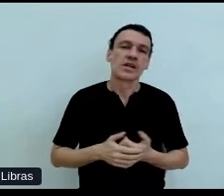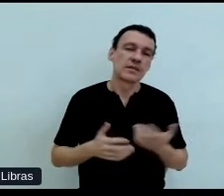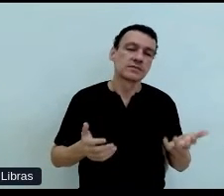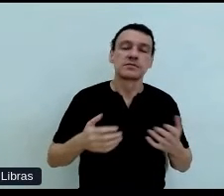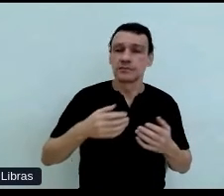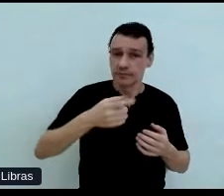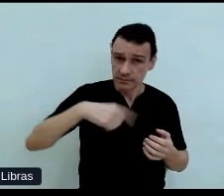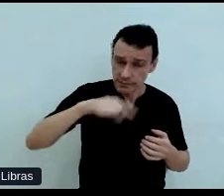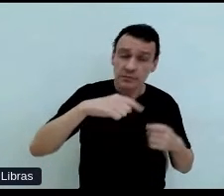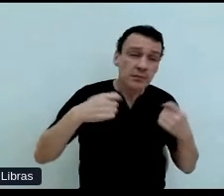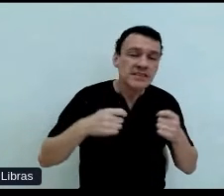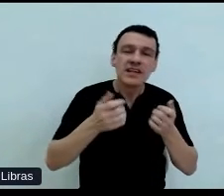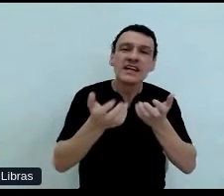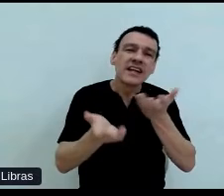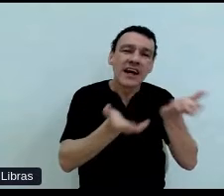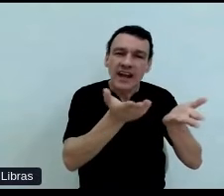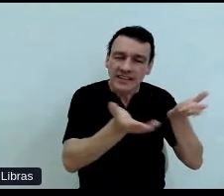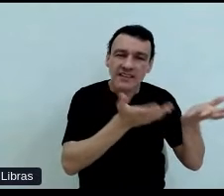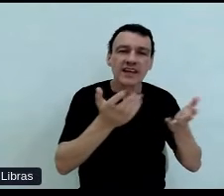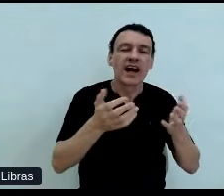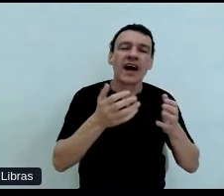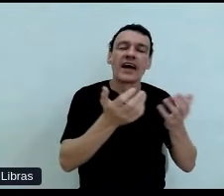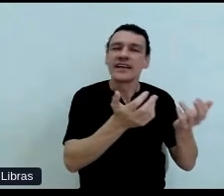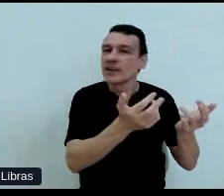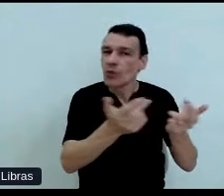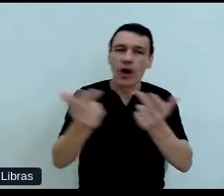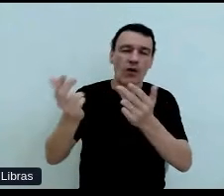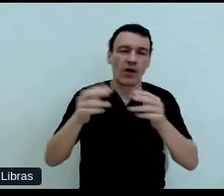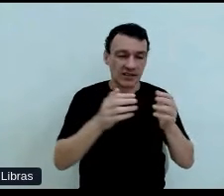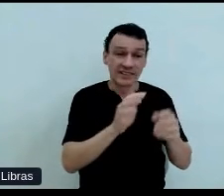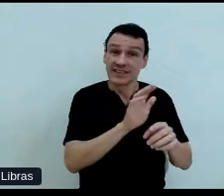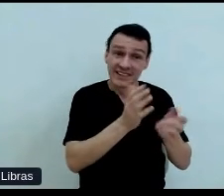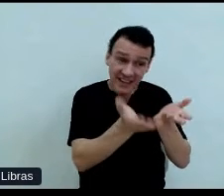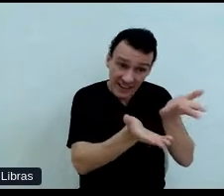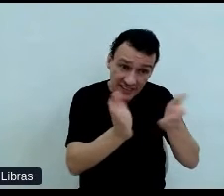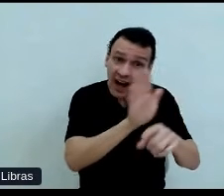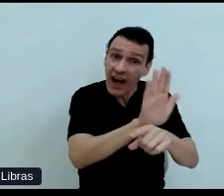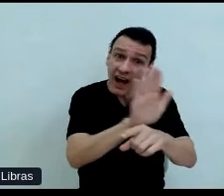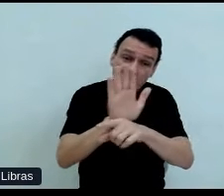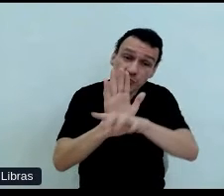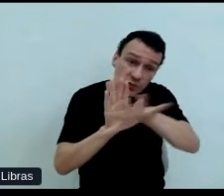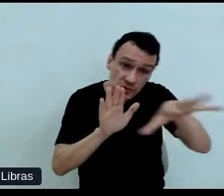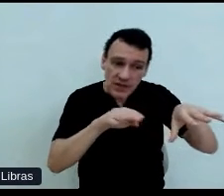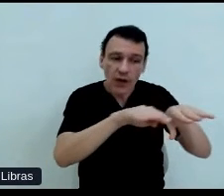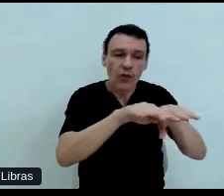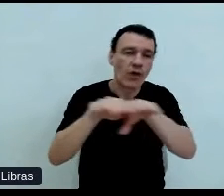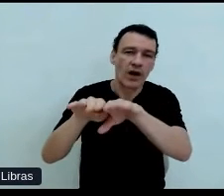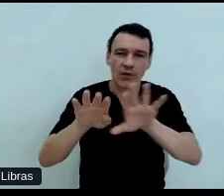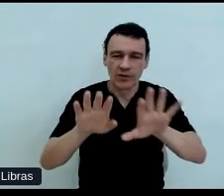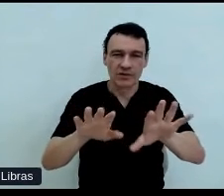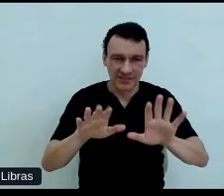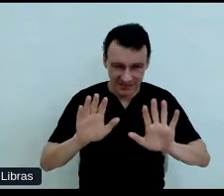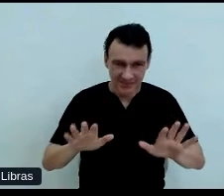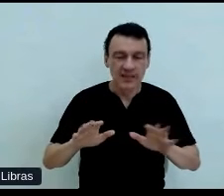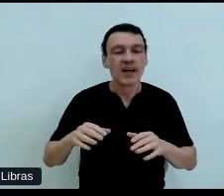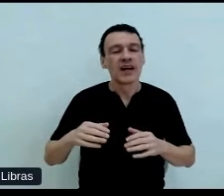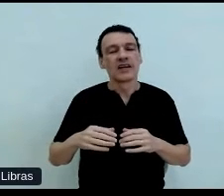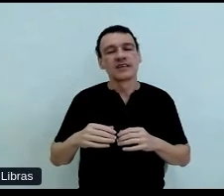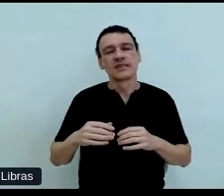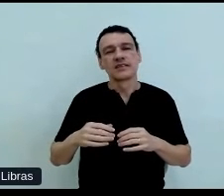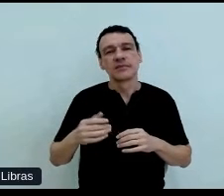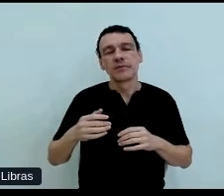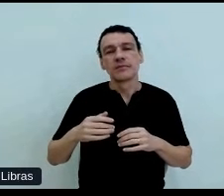enquanto indivíduos, e por isso que aqui eu já estou adiantando um pouquinho sobre isso. Daí a gente tratar, então,